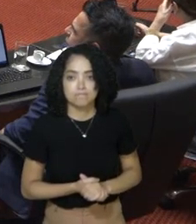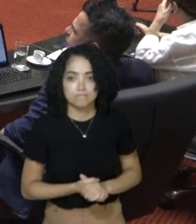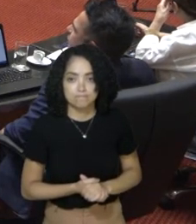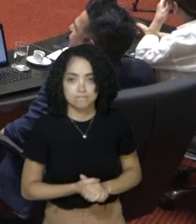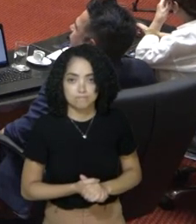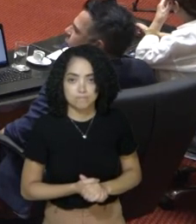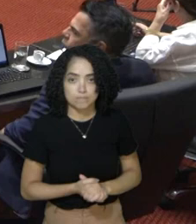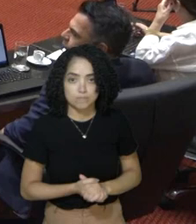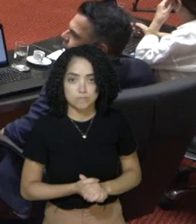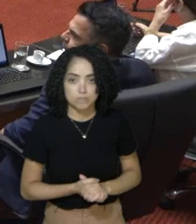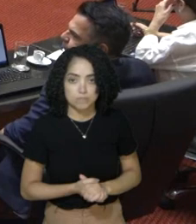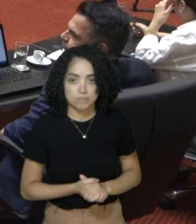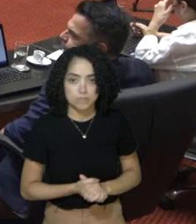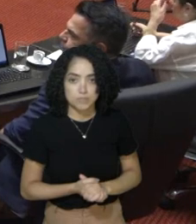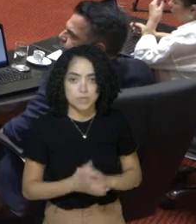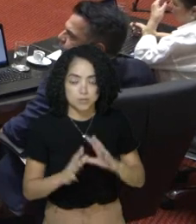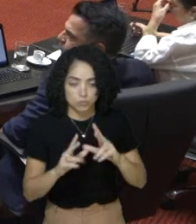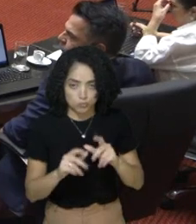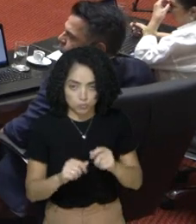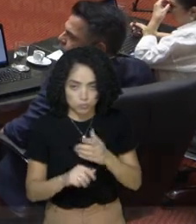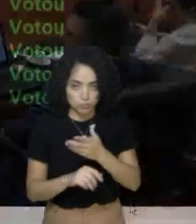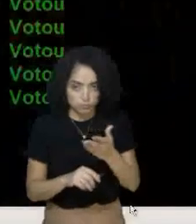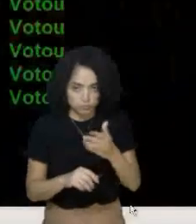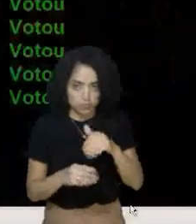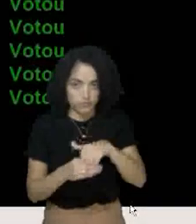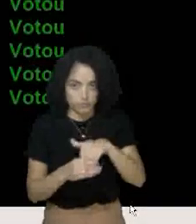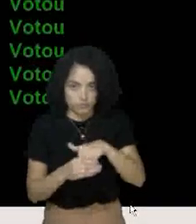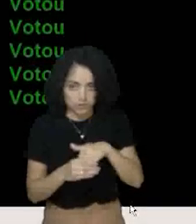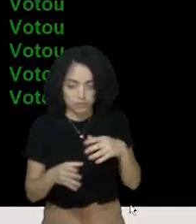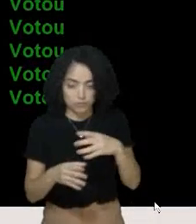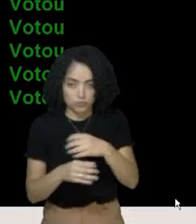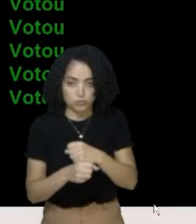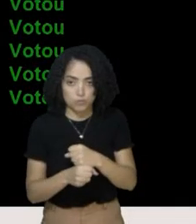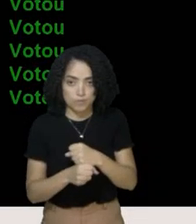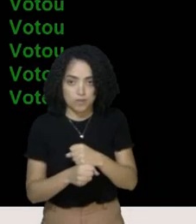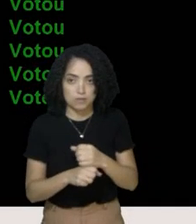Todos os senhores deputados votaram, podemos colher